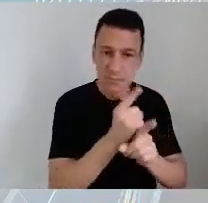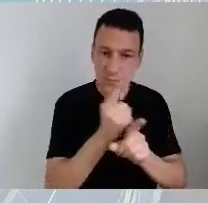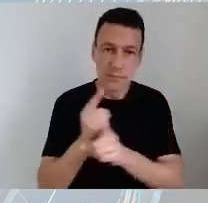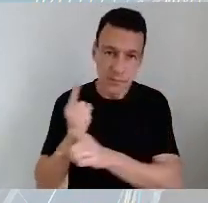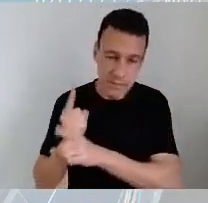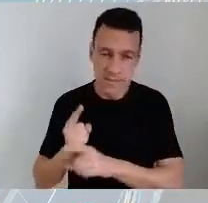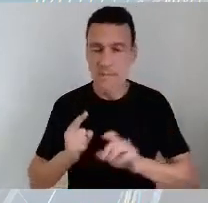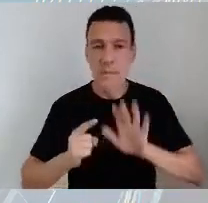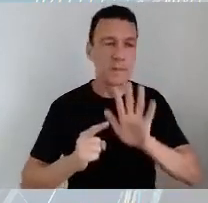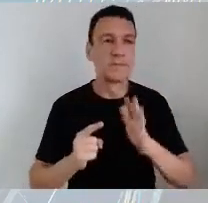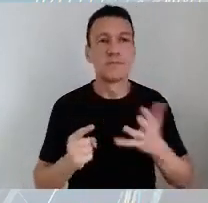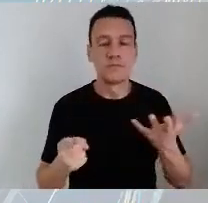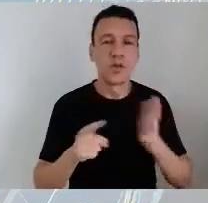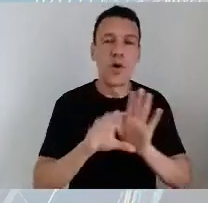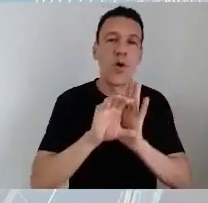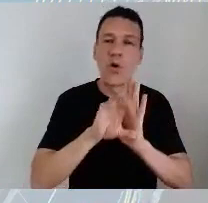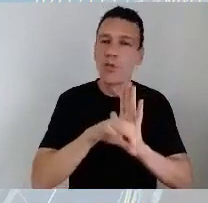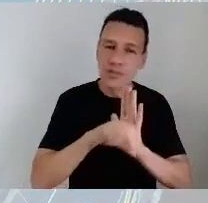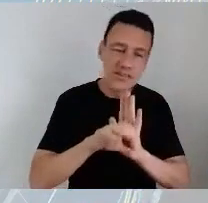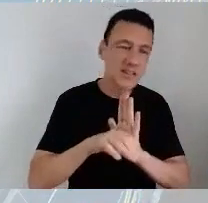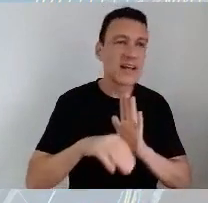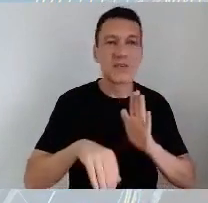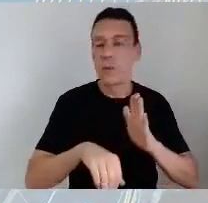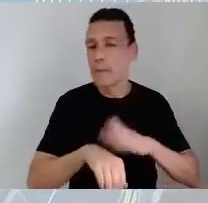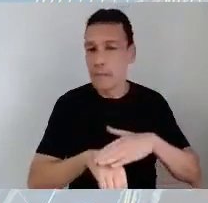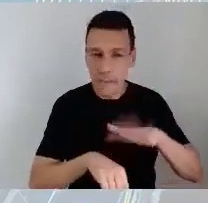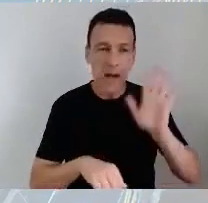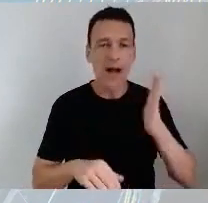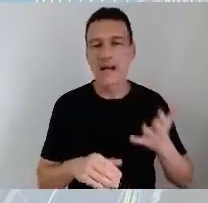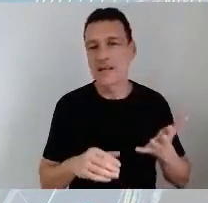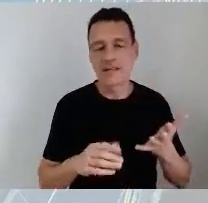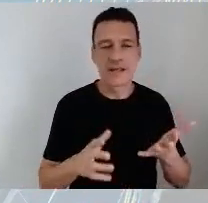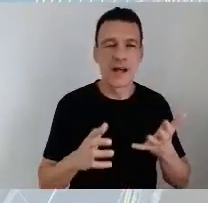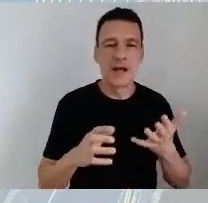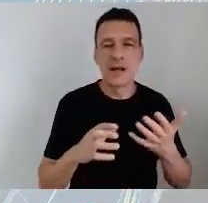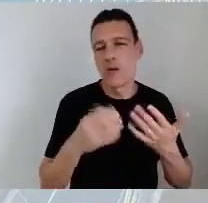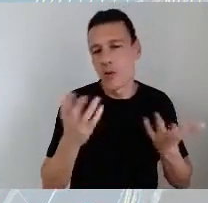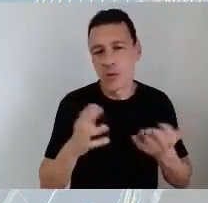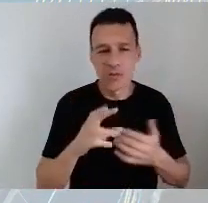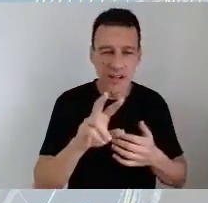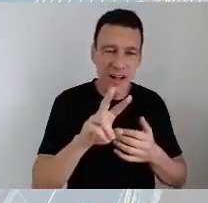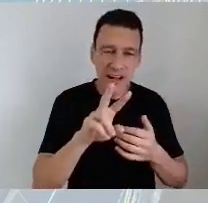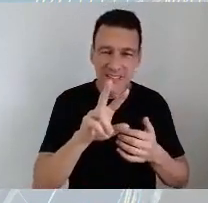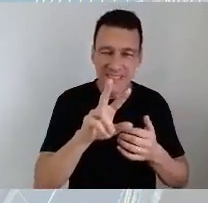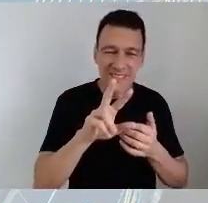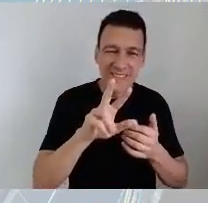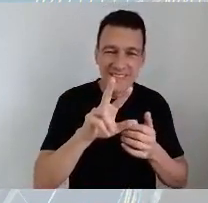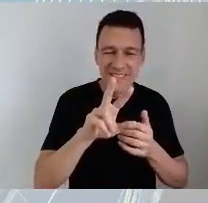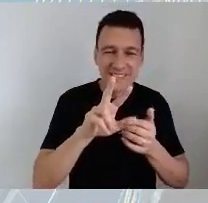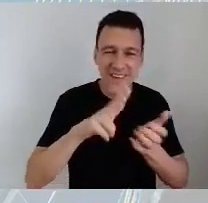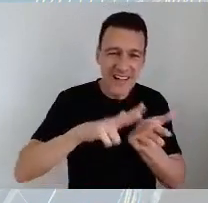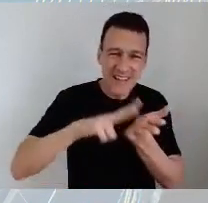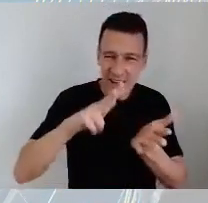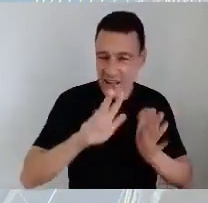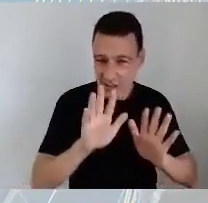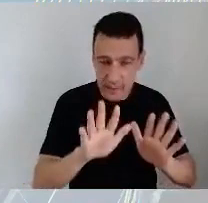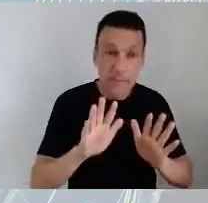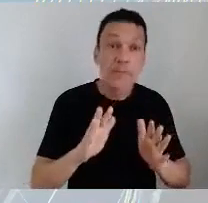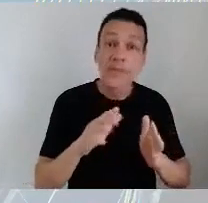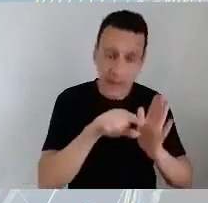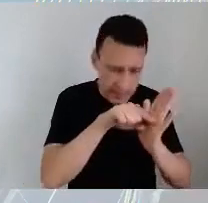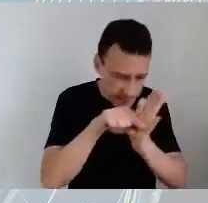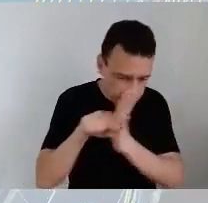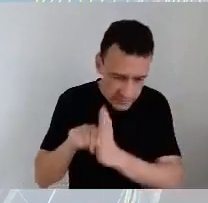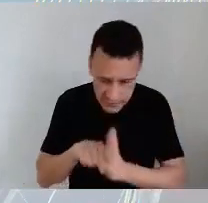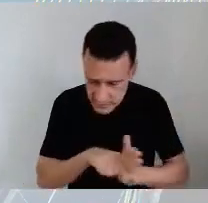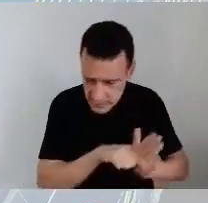mais conceito ao MOOCs Lite, a validade de uso dele, eles fizeram essas pesquisas e entenderam que ele